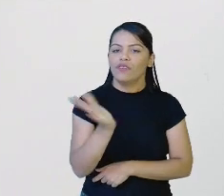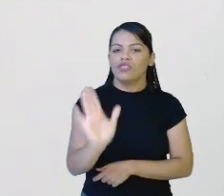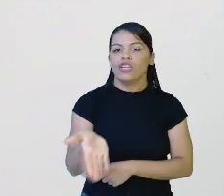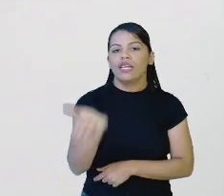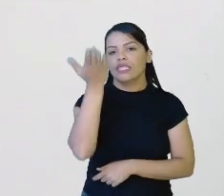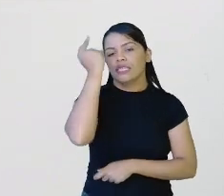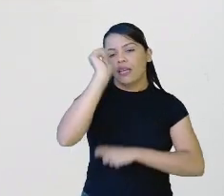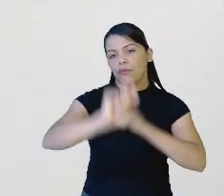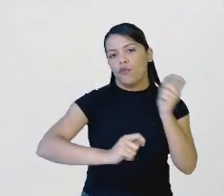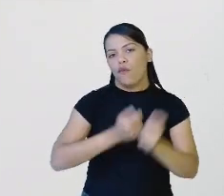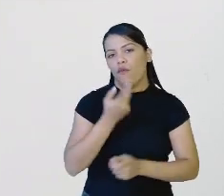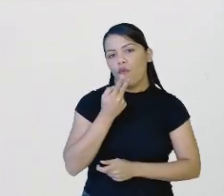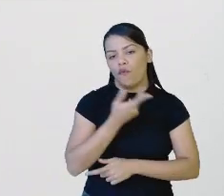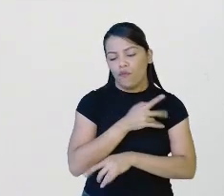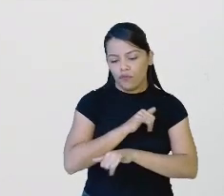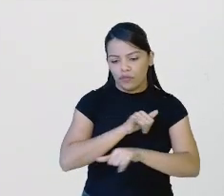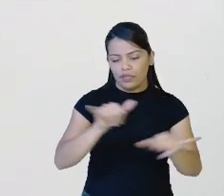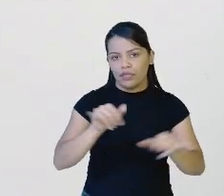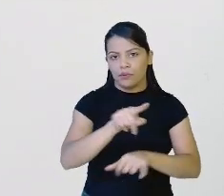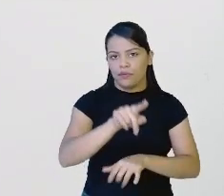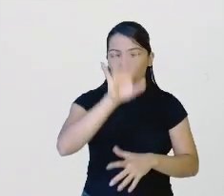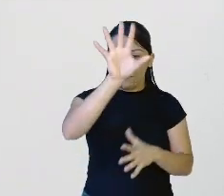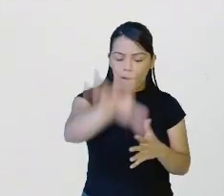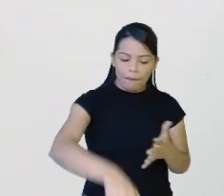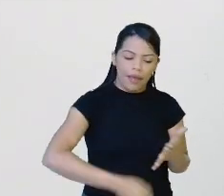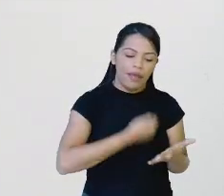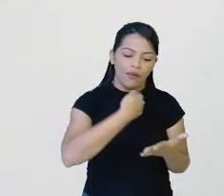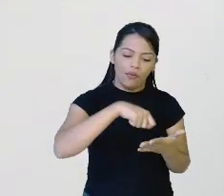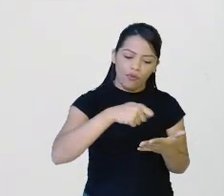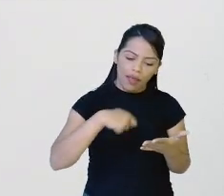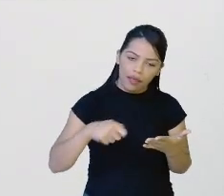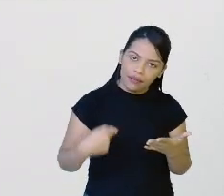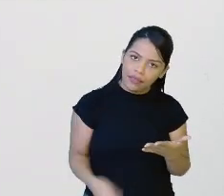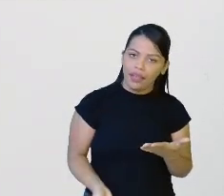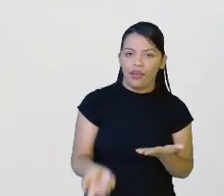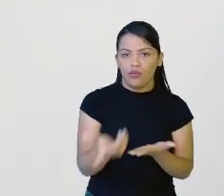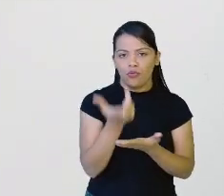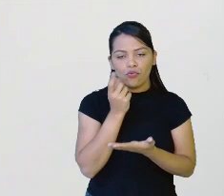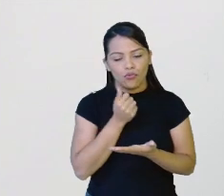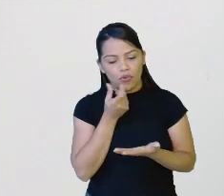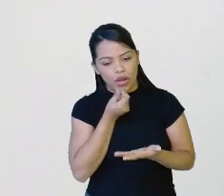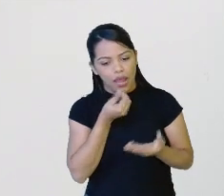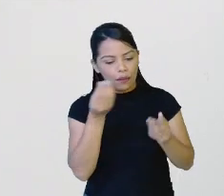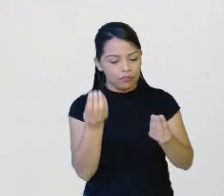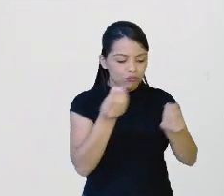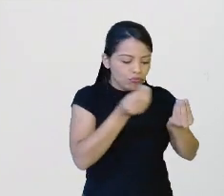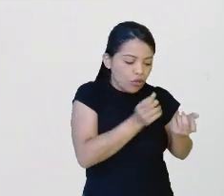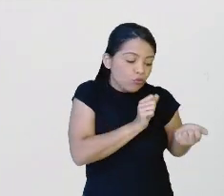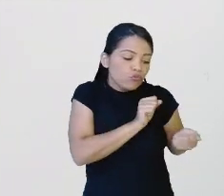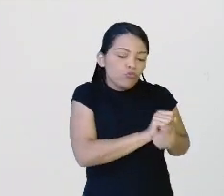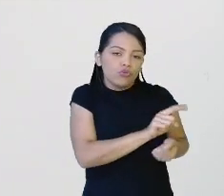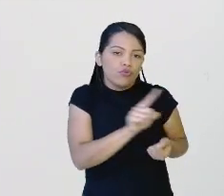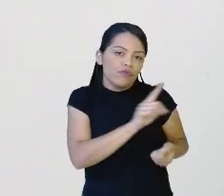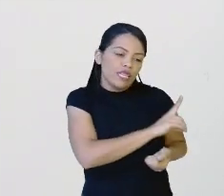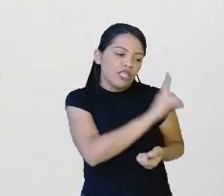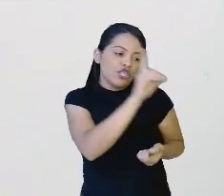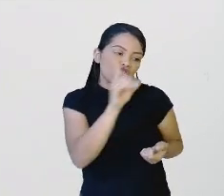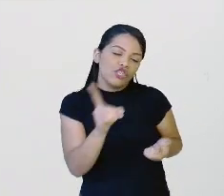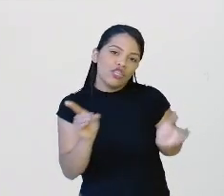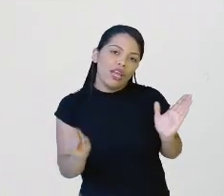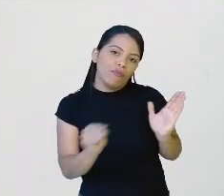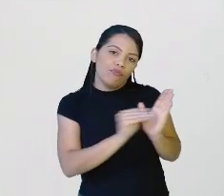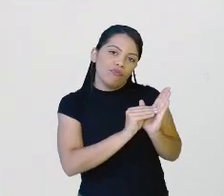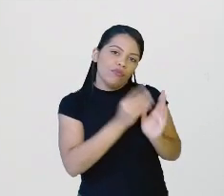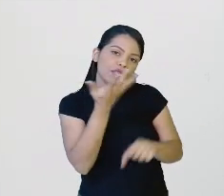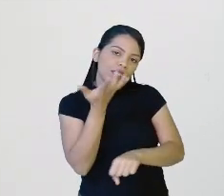não é? Isso mesmo. Pega o teu caderno, teu lápis, coloca aí do lado, data de hoje, a